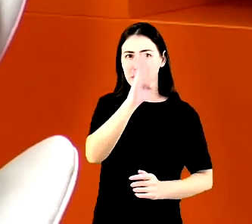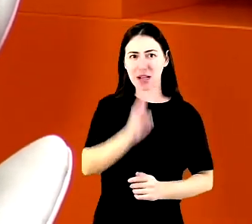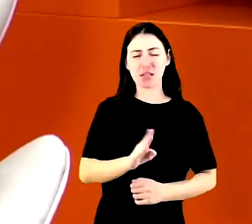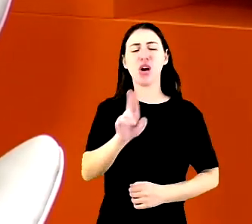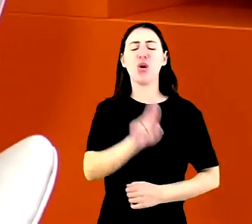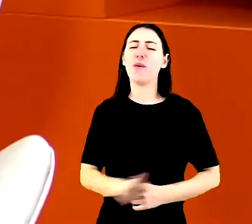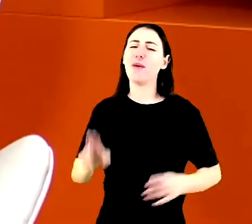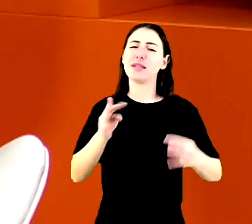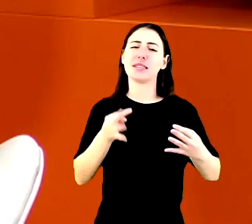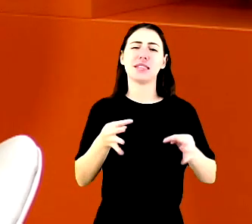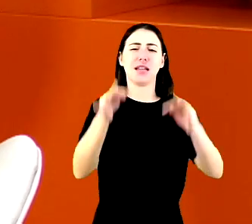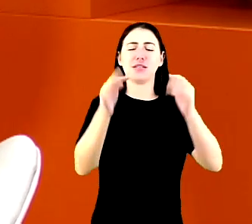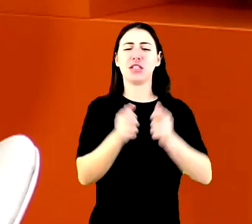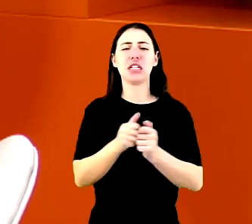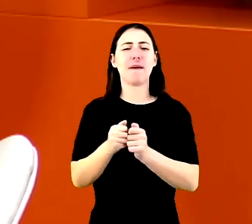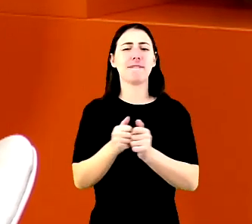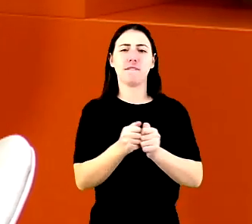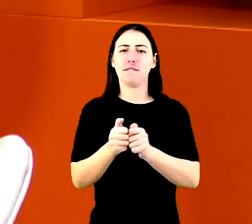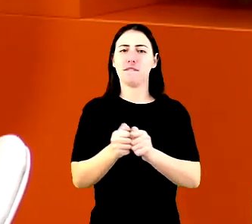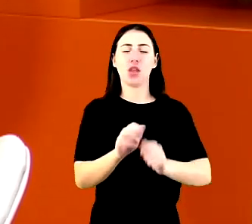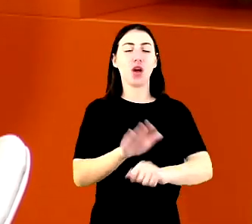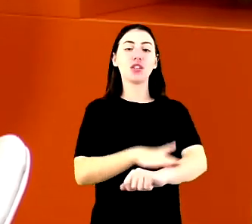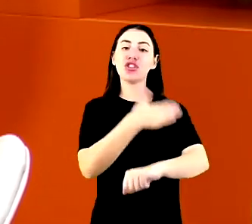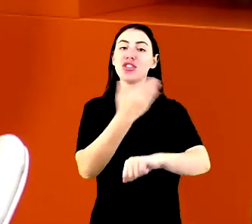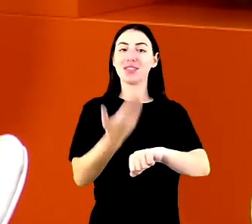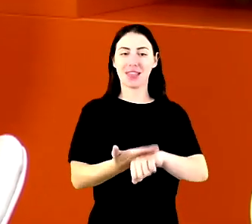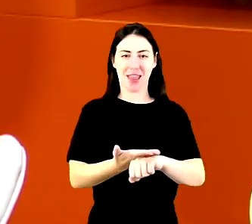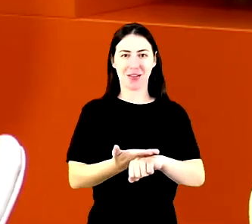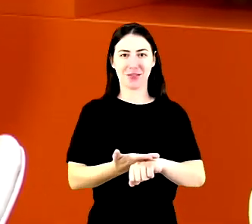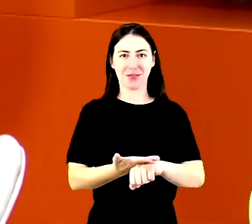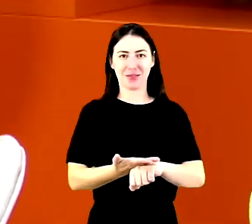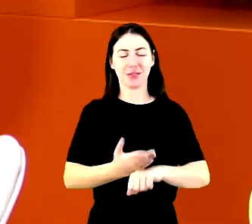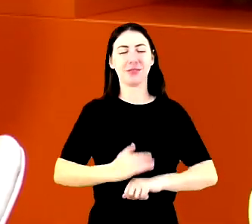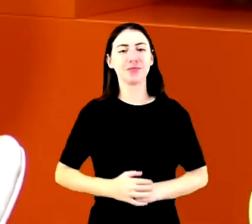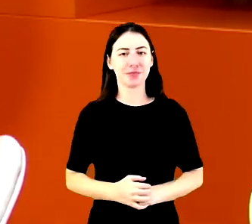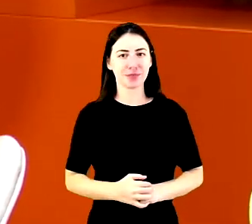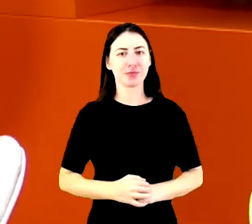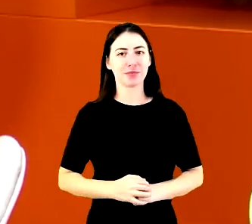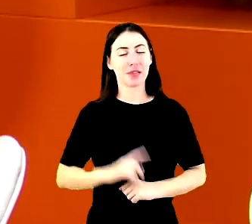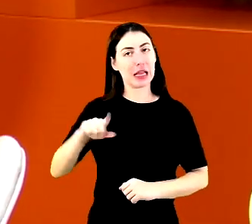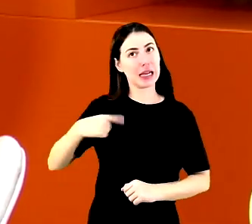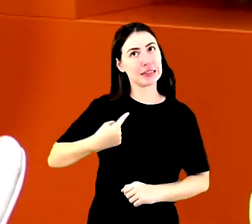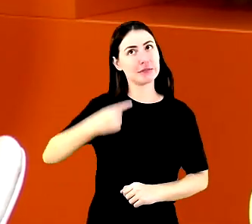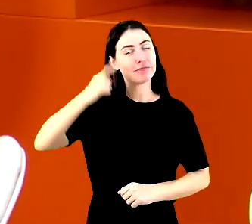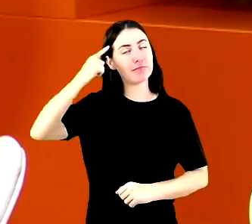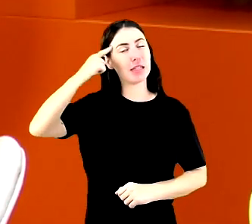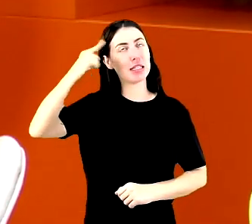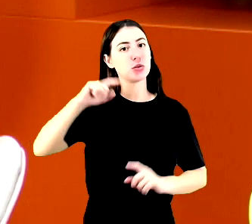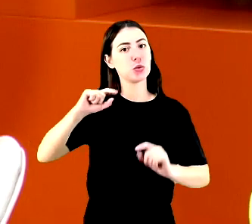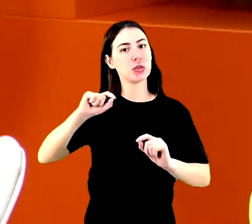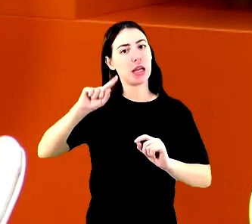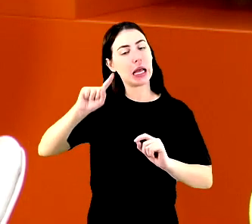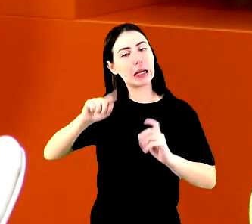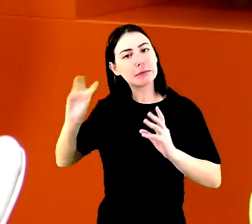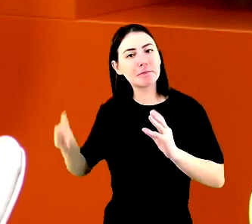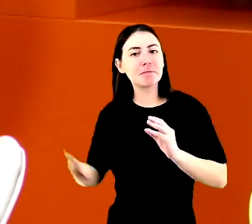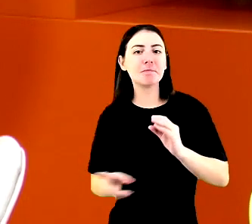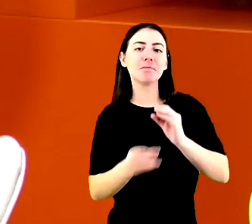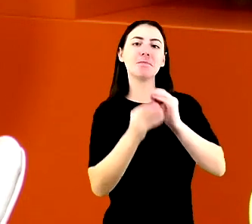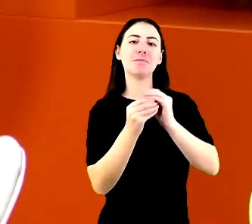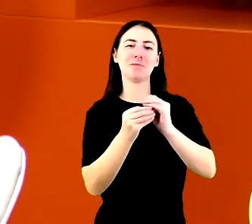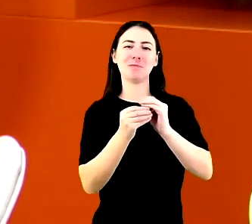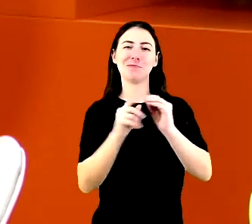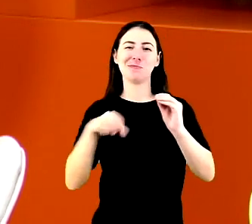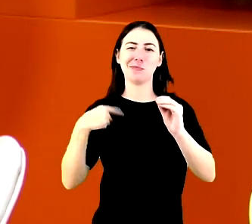Desafio é a gente entender qual a linguagem, né, que o nosso cliente entende, né, e que é palatável para ele, que é